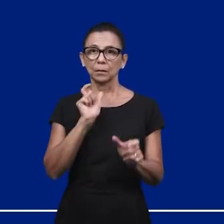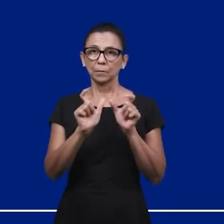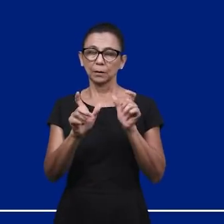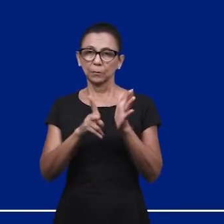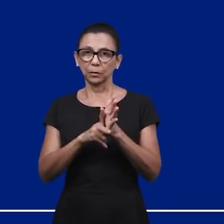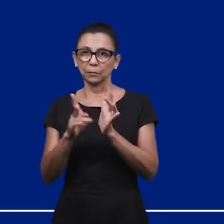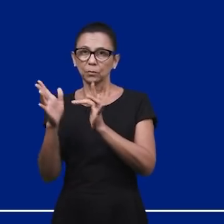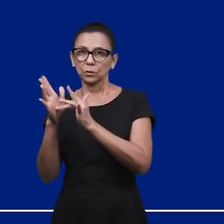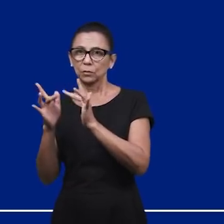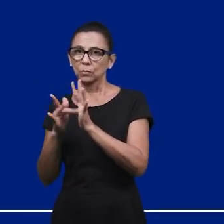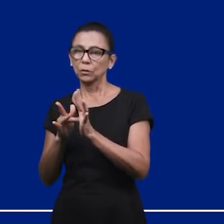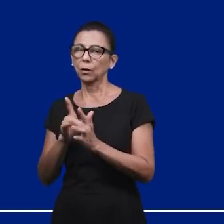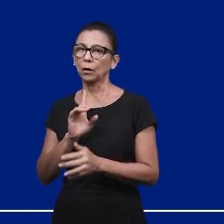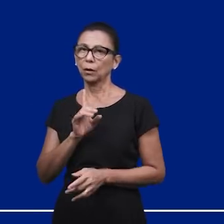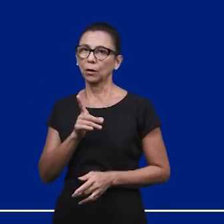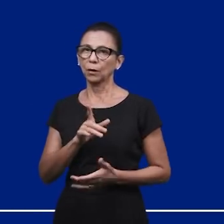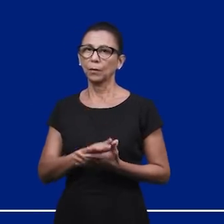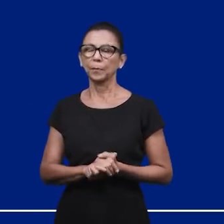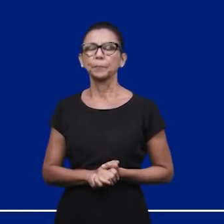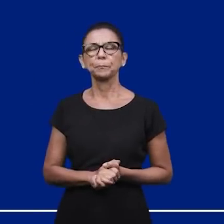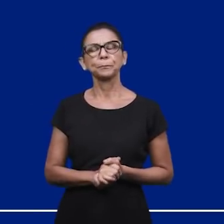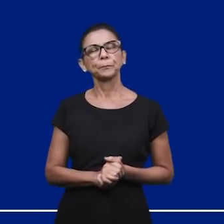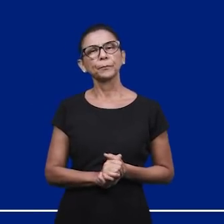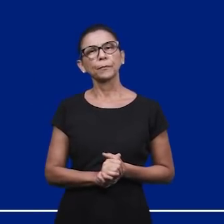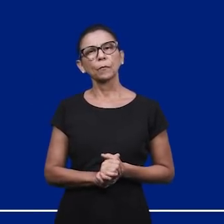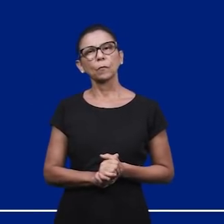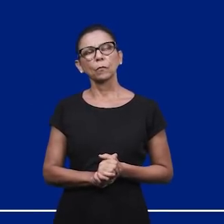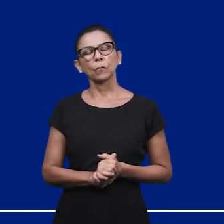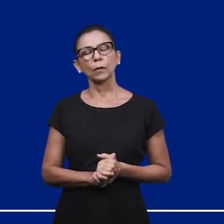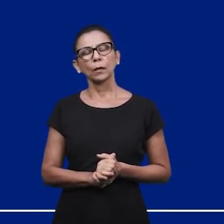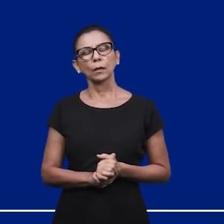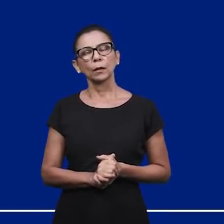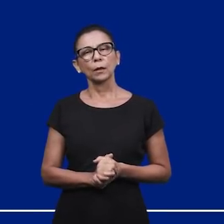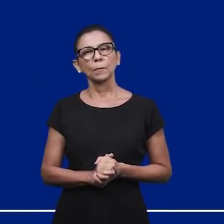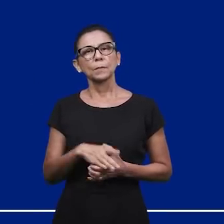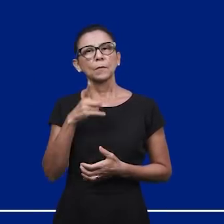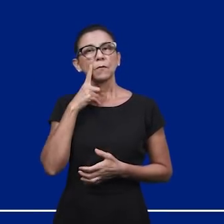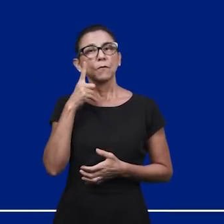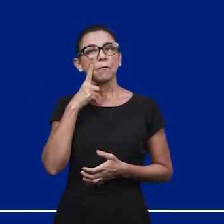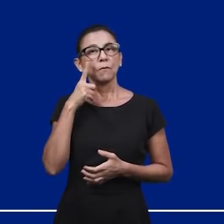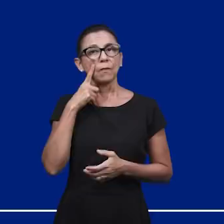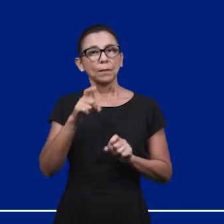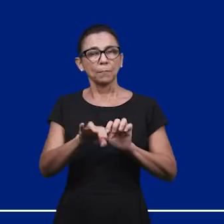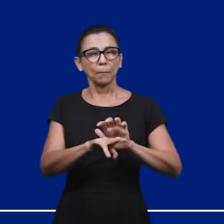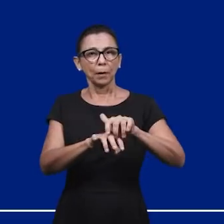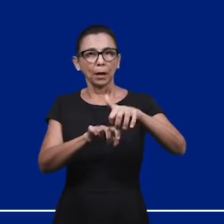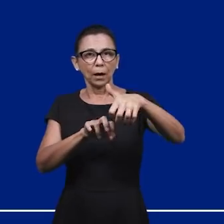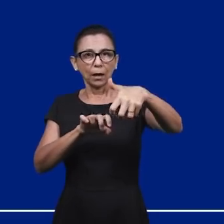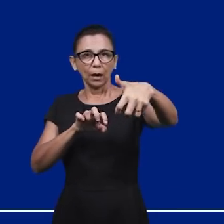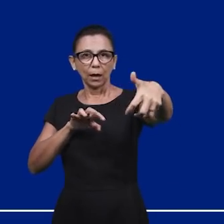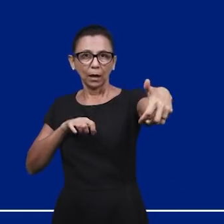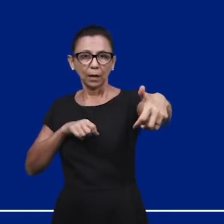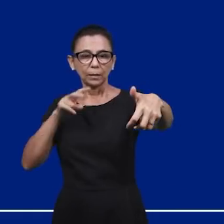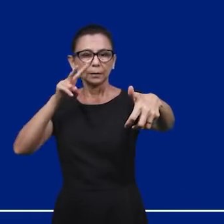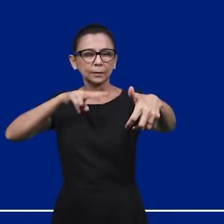Senhor Jesus. Examinais as Escrituras, porque vós cuidais ter nelas a vida